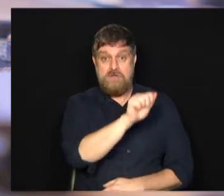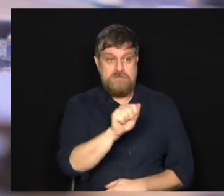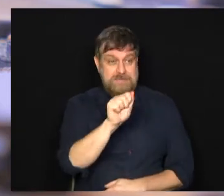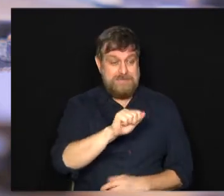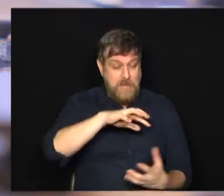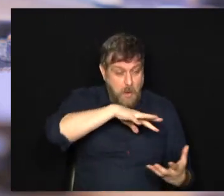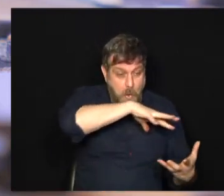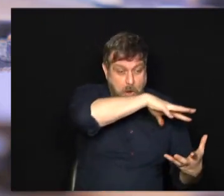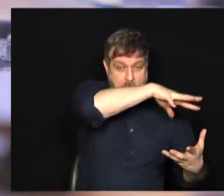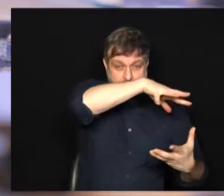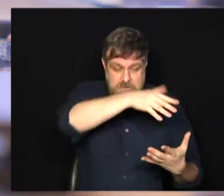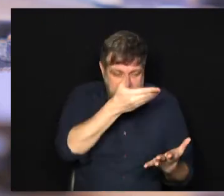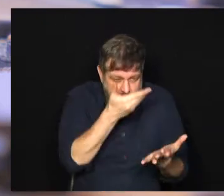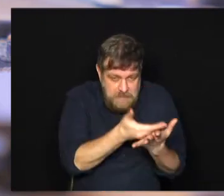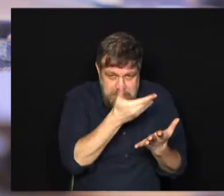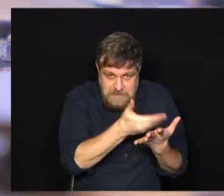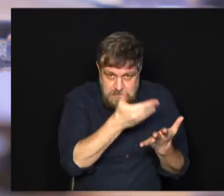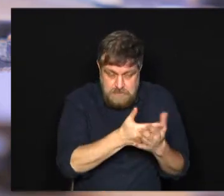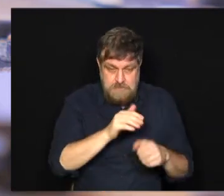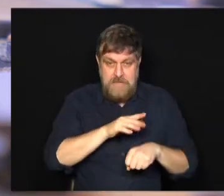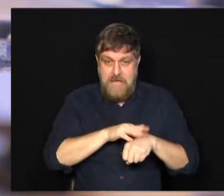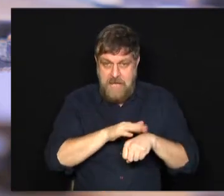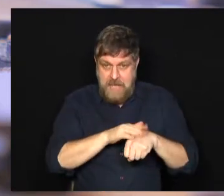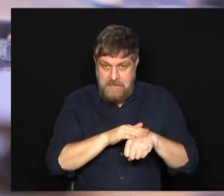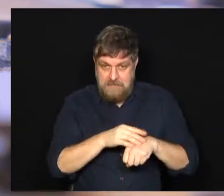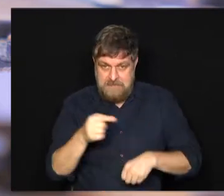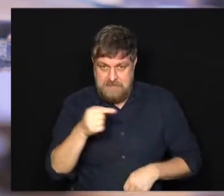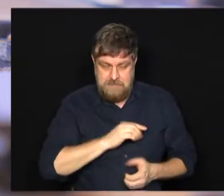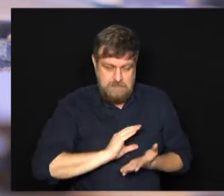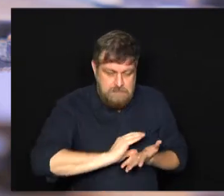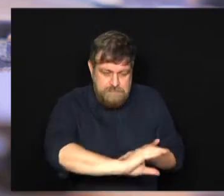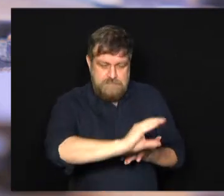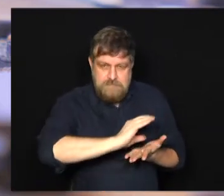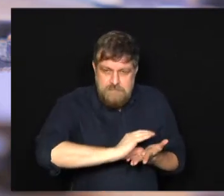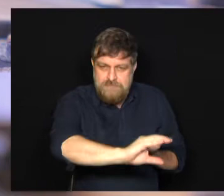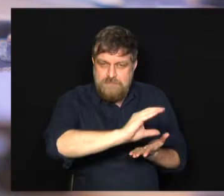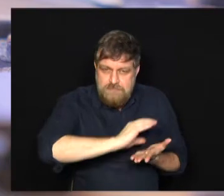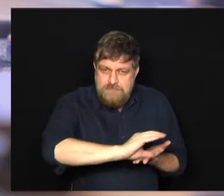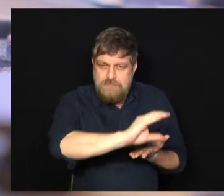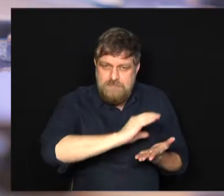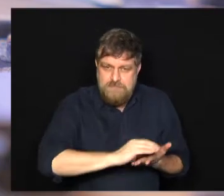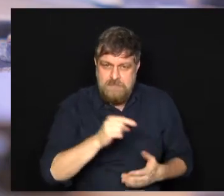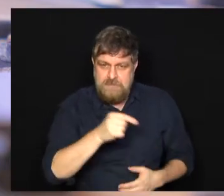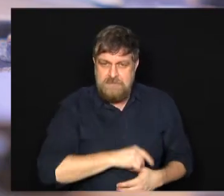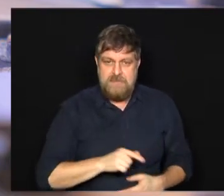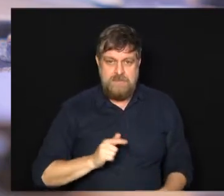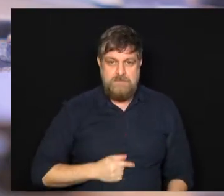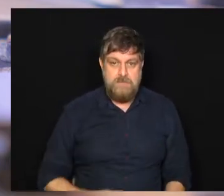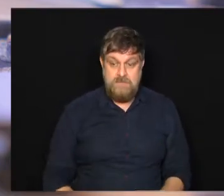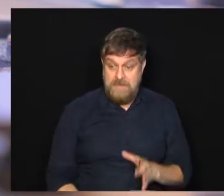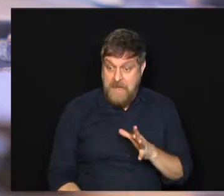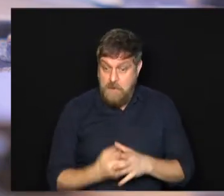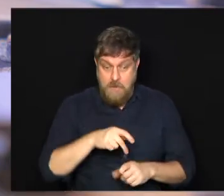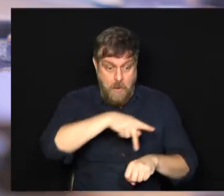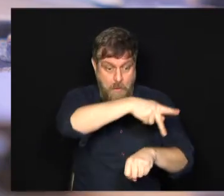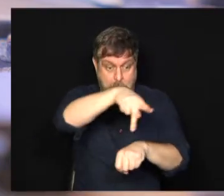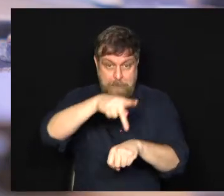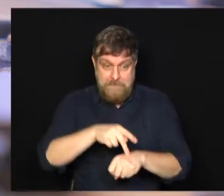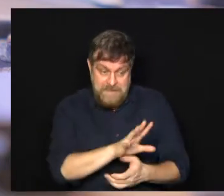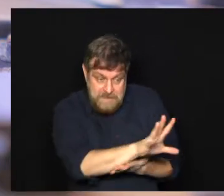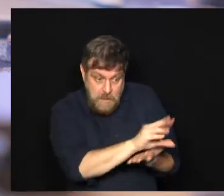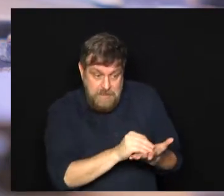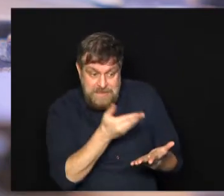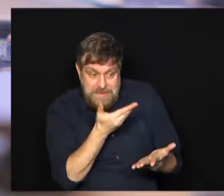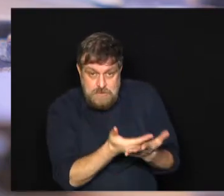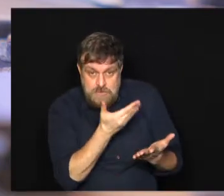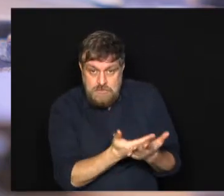mundial que estuda Alzheimer, ela está financiando por diversos continentes a replicação desse estudo. Né?